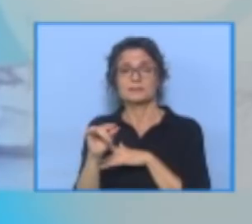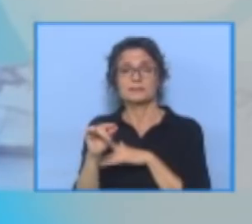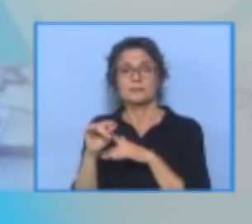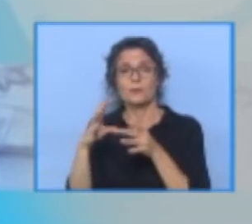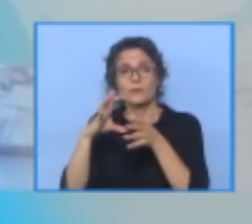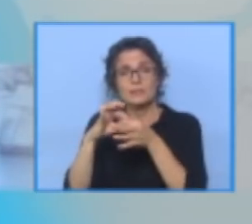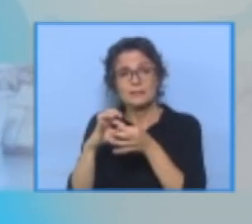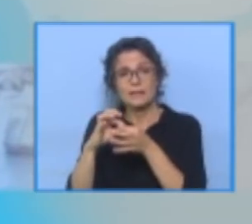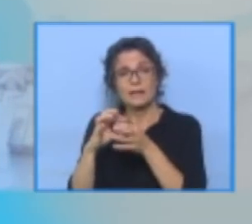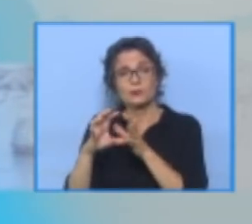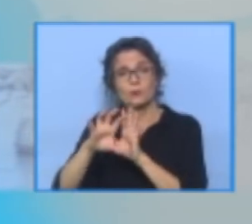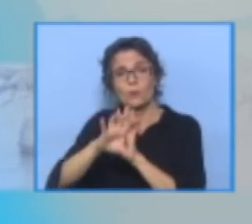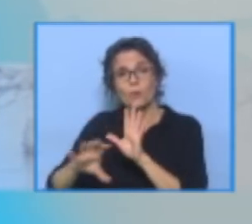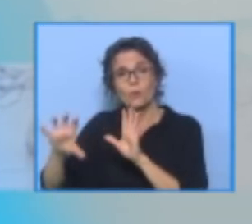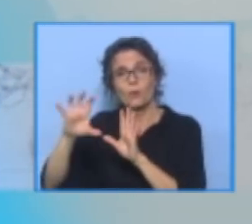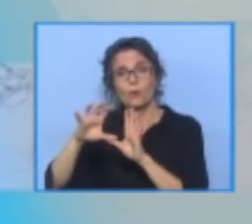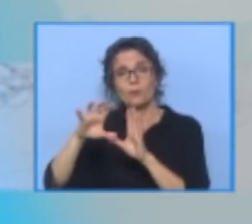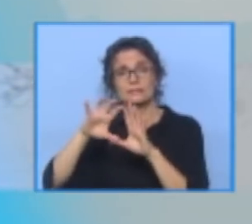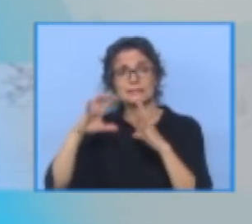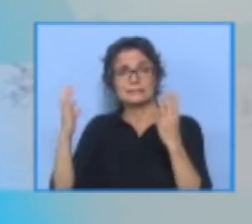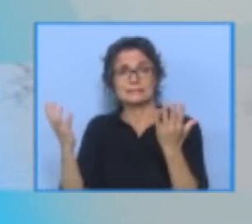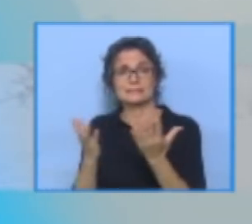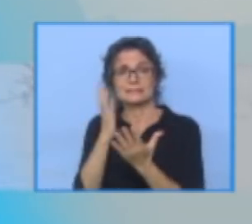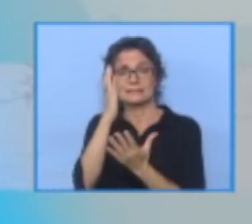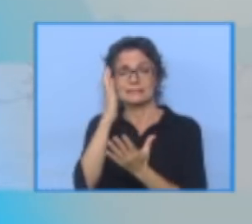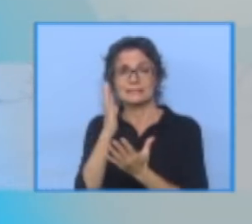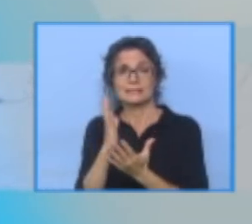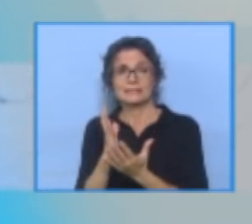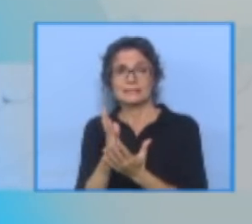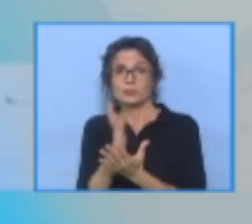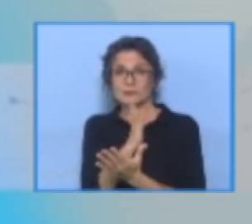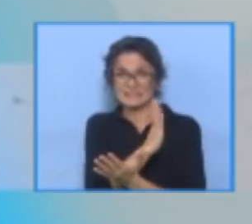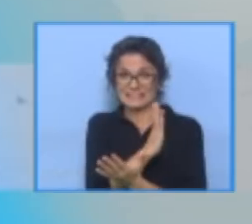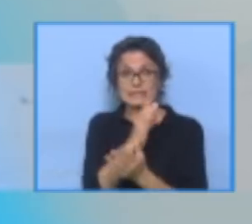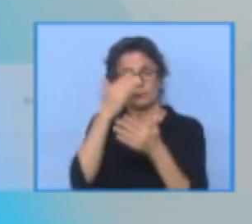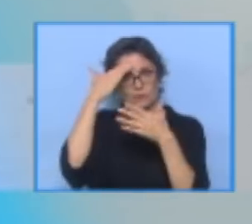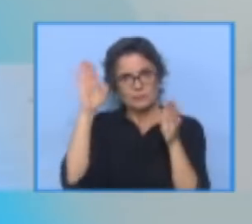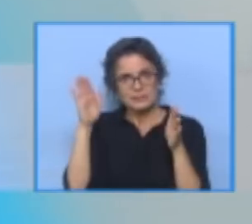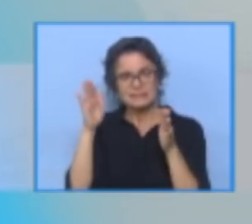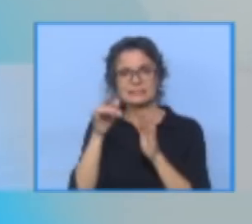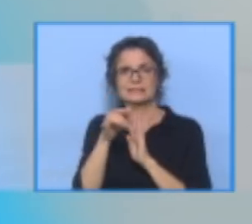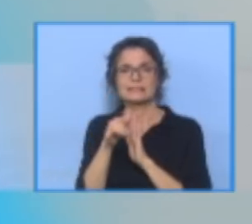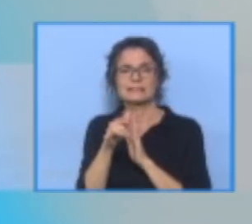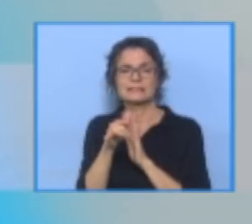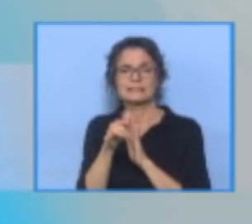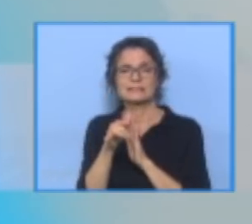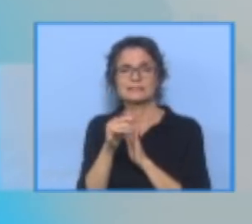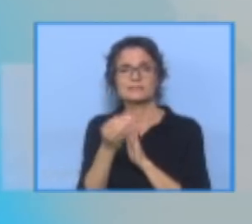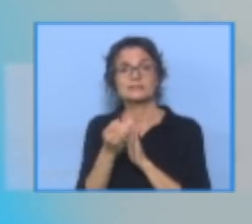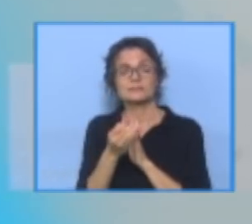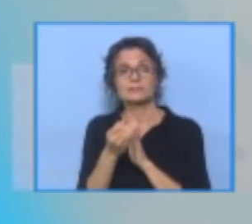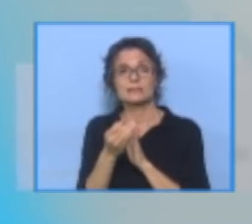ao continente europeu, ao Ocidente, à democracia. Tivemos, no entanto, este interregno da